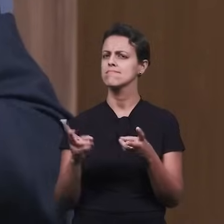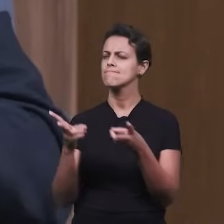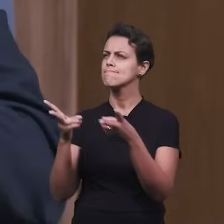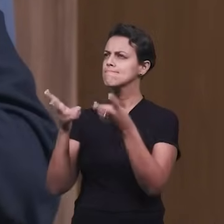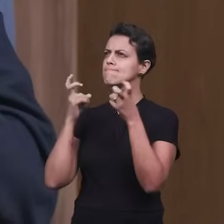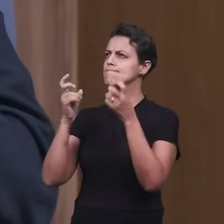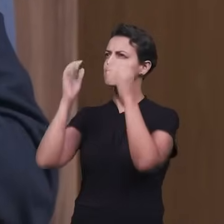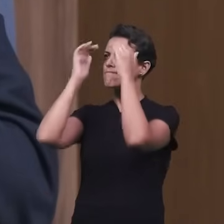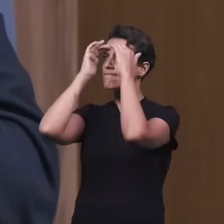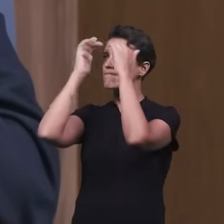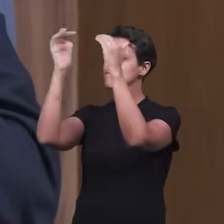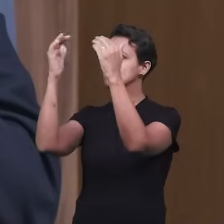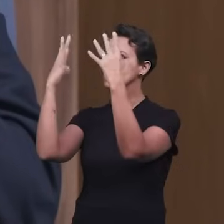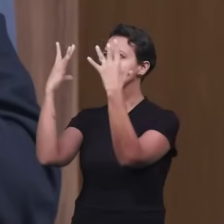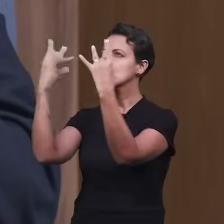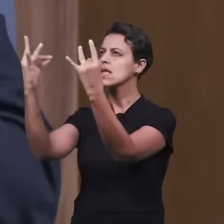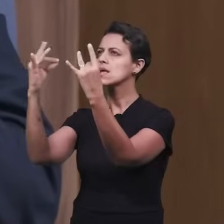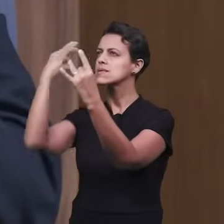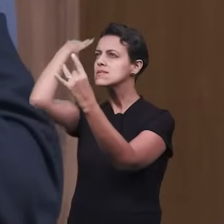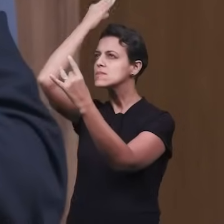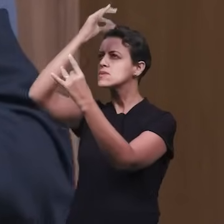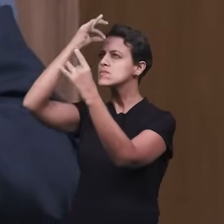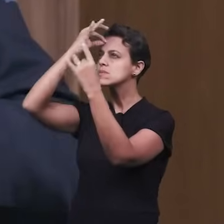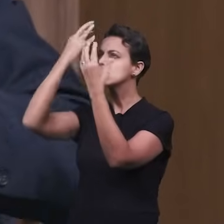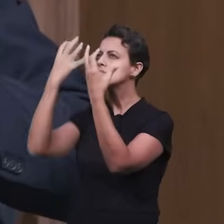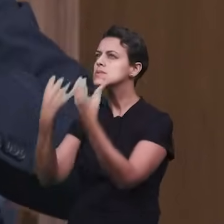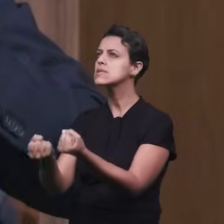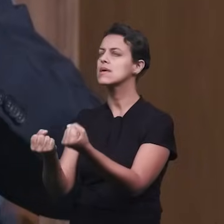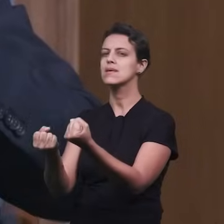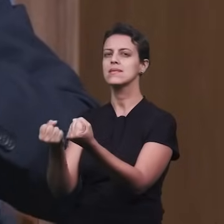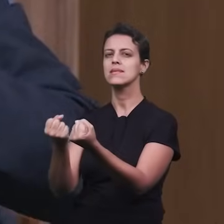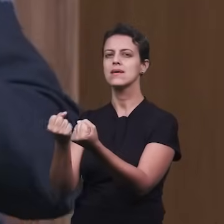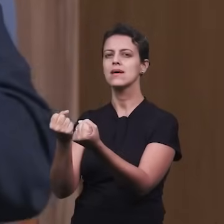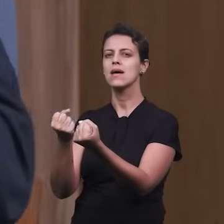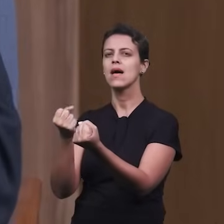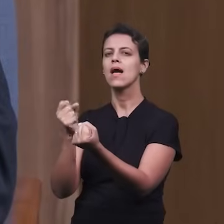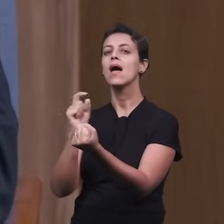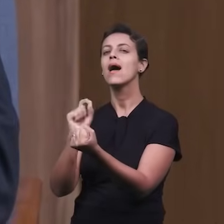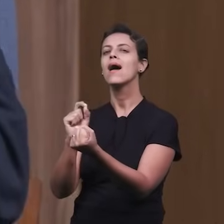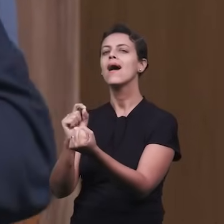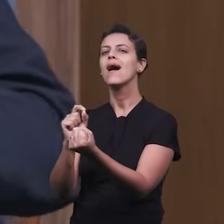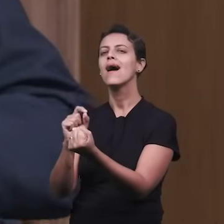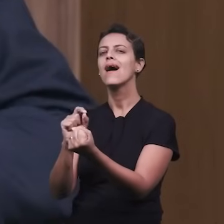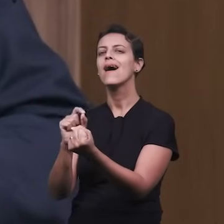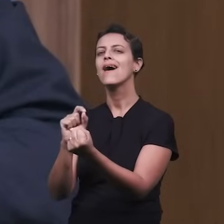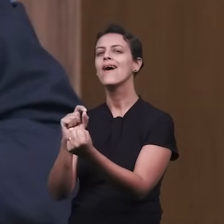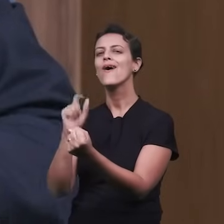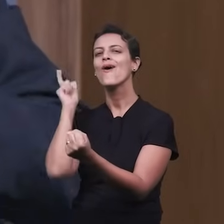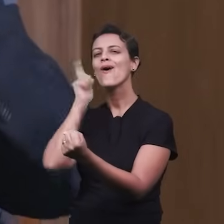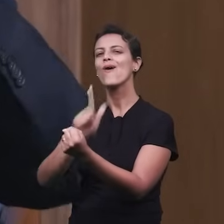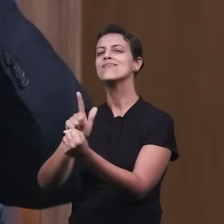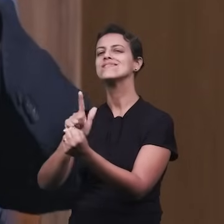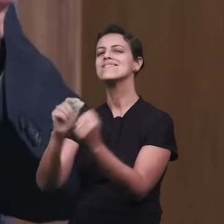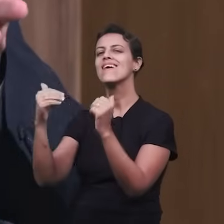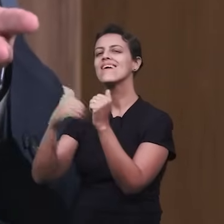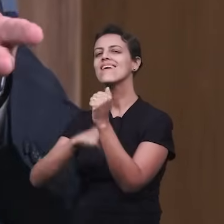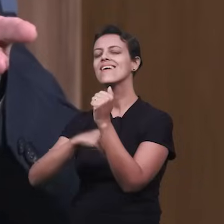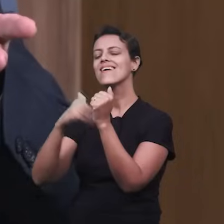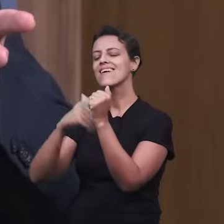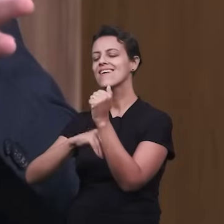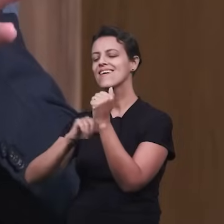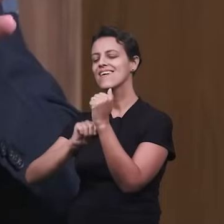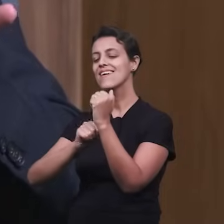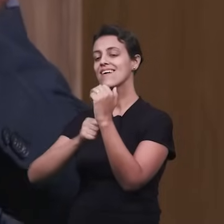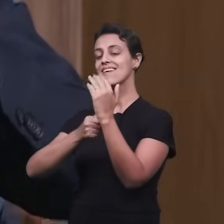e atender à voz do Espírito Santo nos garante, nos dá o acesso aos mistérios de